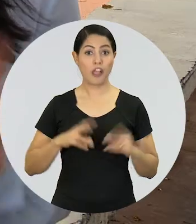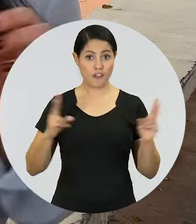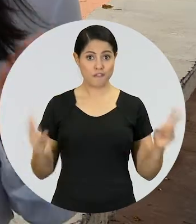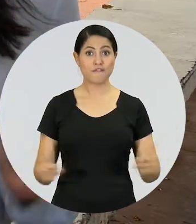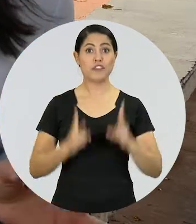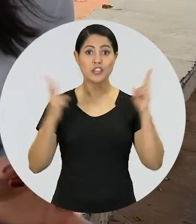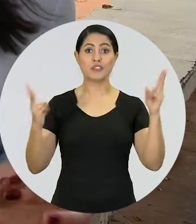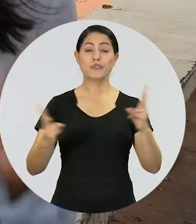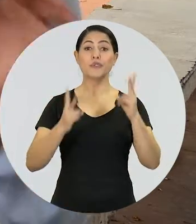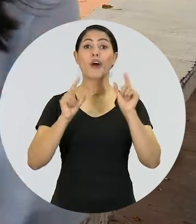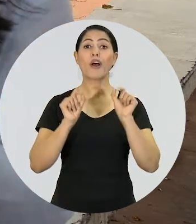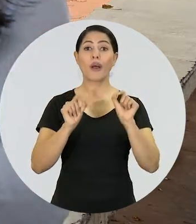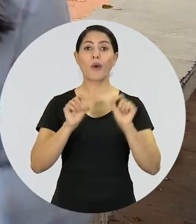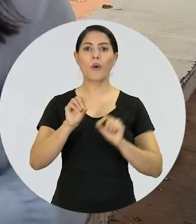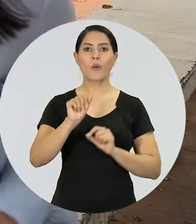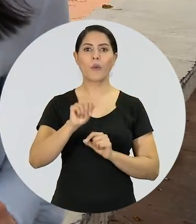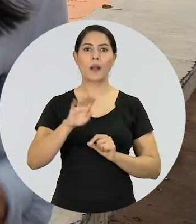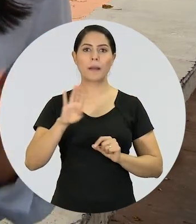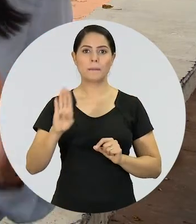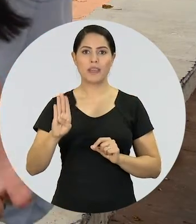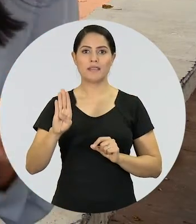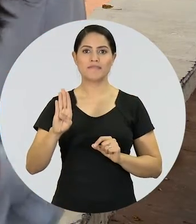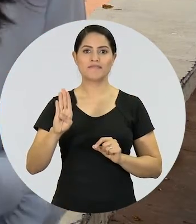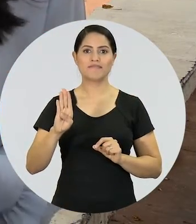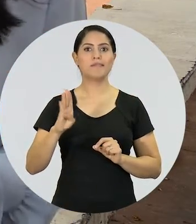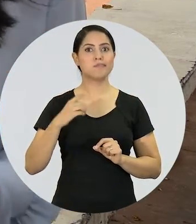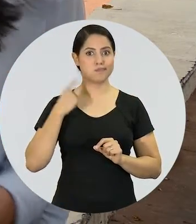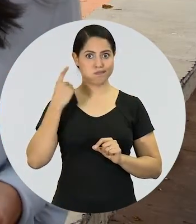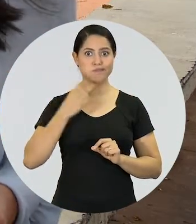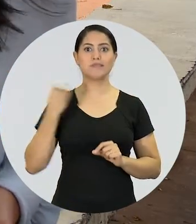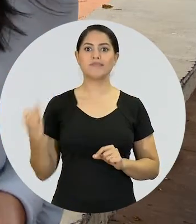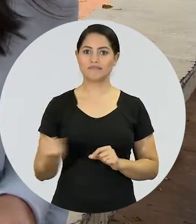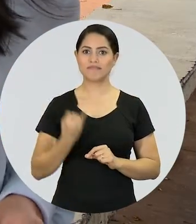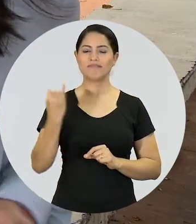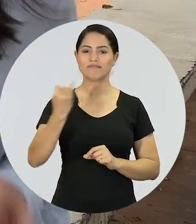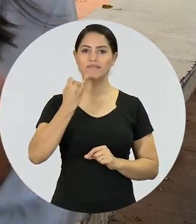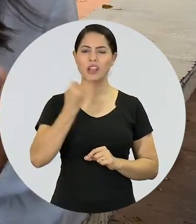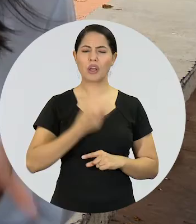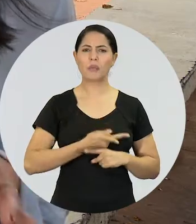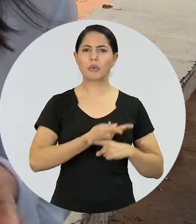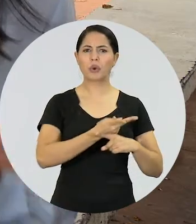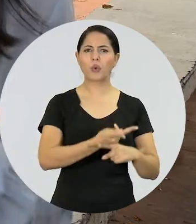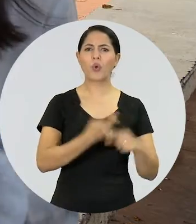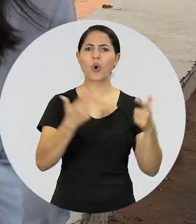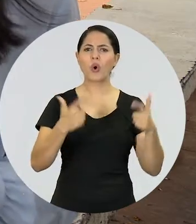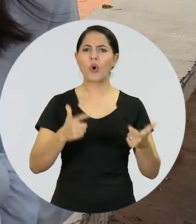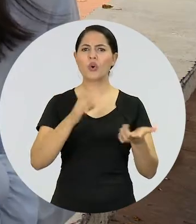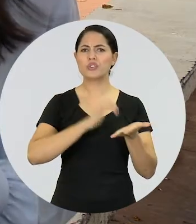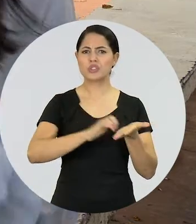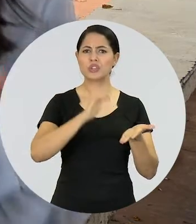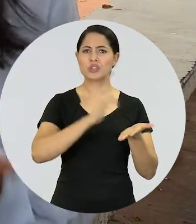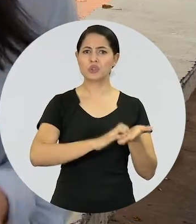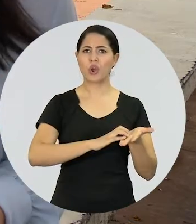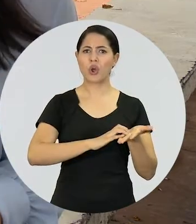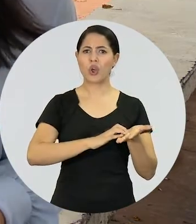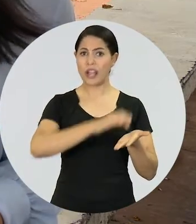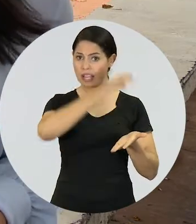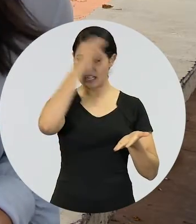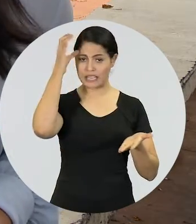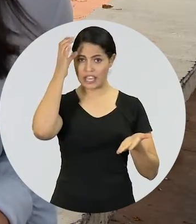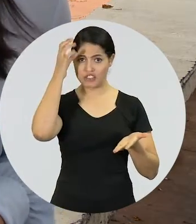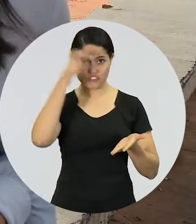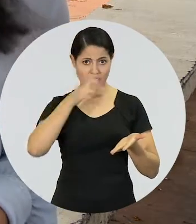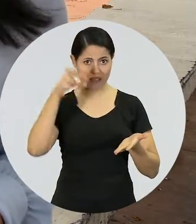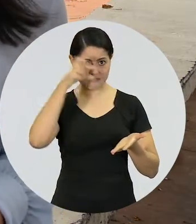Mais uma vitória da OAB para a advocacia. As buscas e apreensões em escritórios devem ser limitadas exclusivamente aos dados